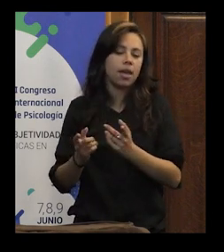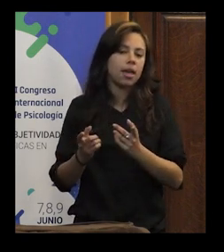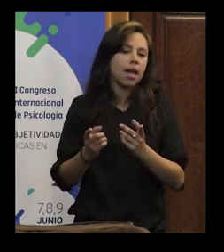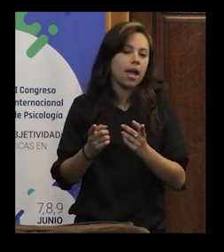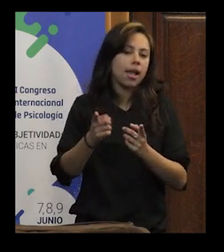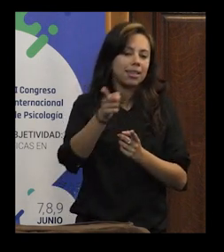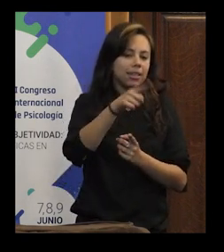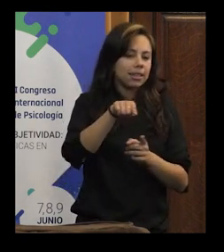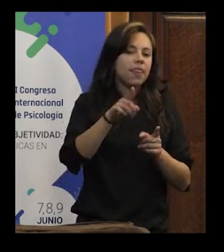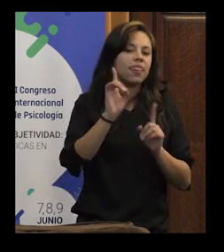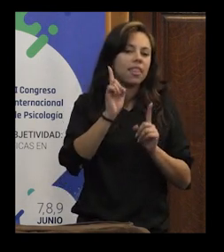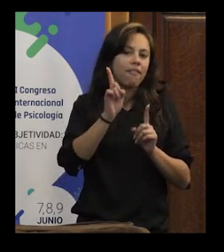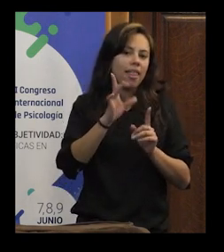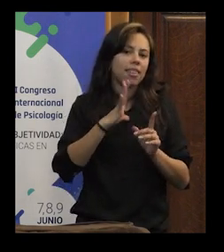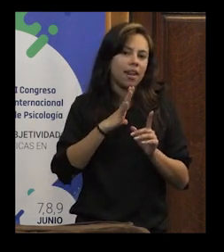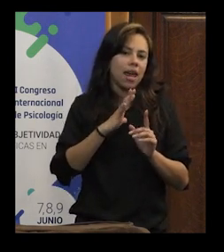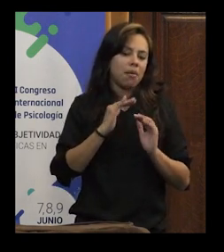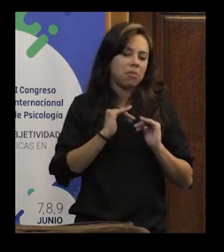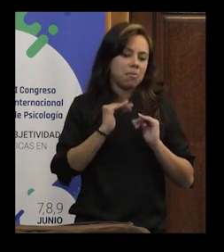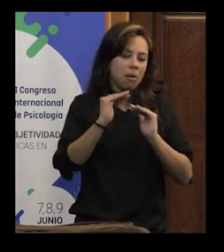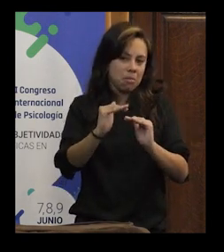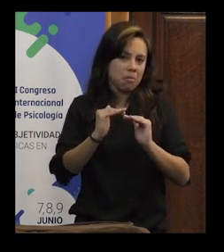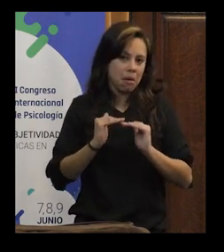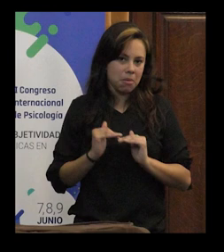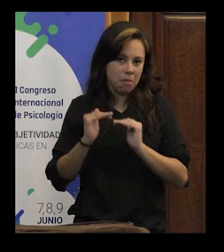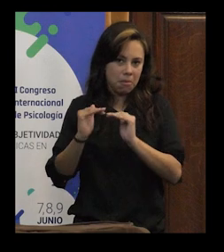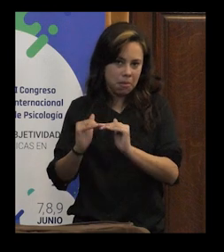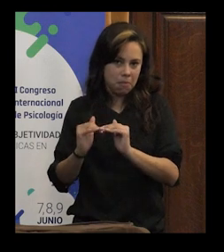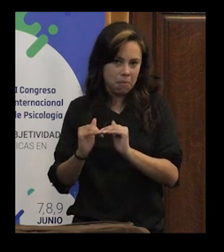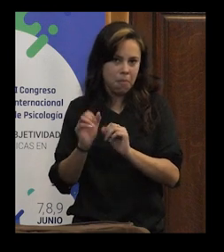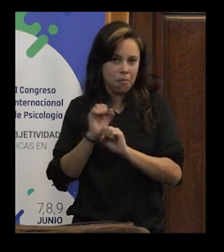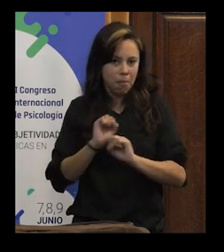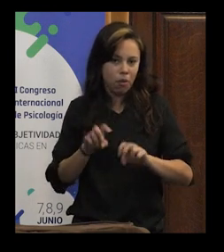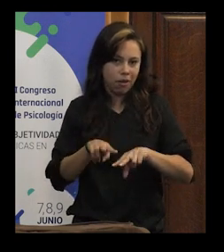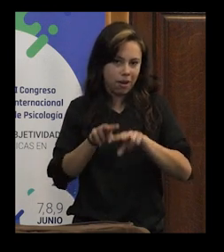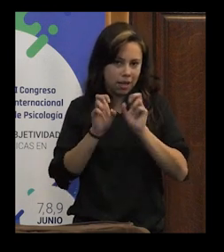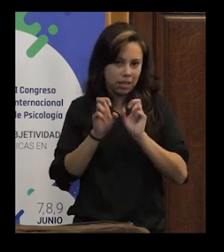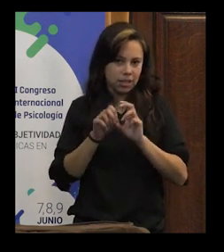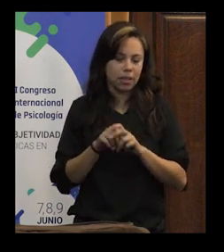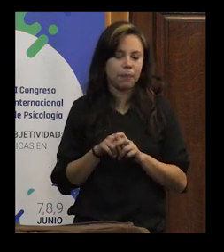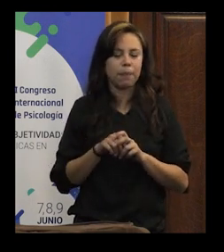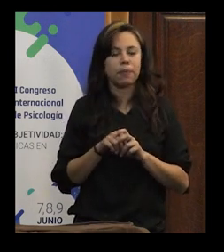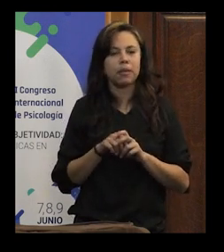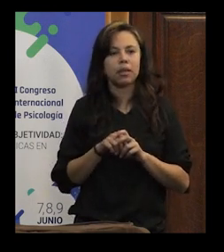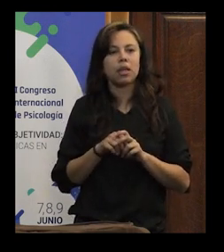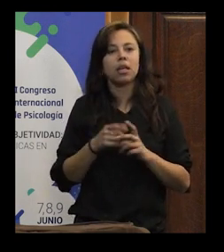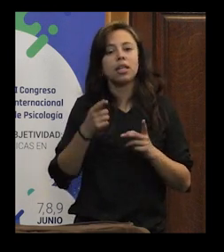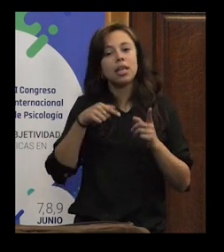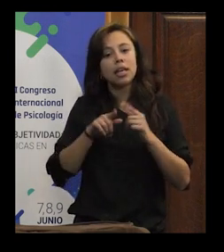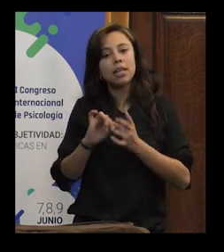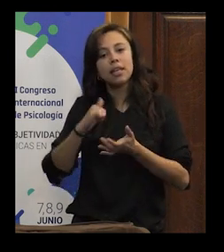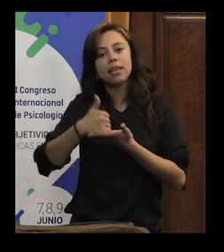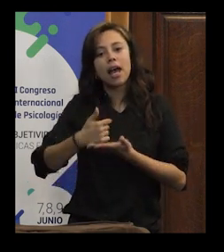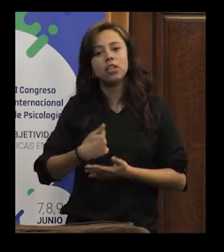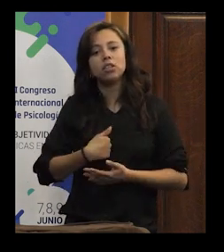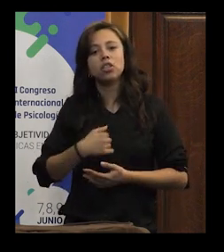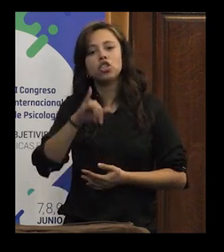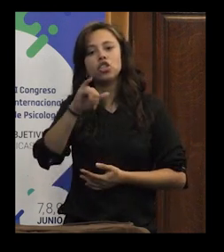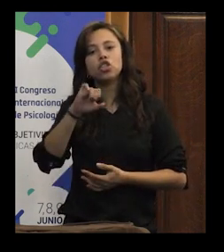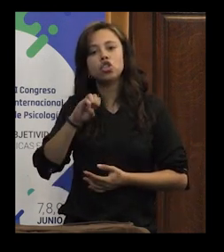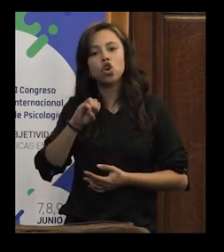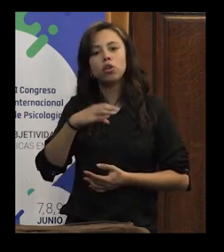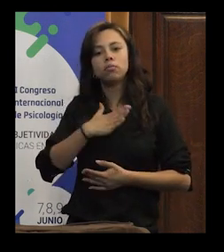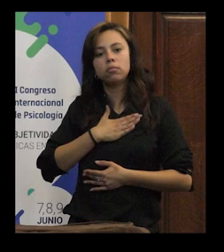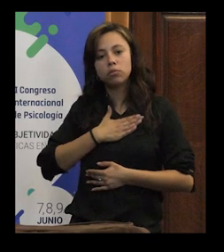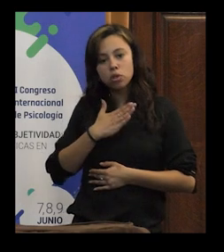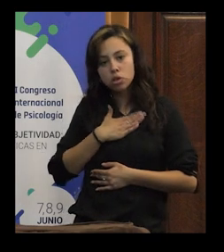complexas dimensões. E essa é, portanto, a posição do yo proactivo, pessoas que